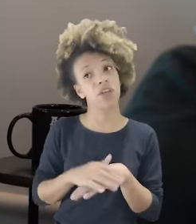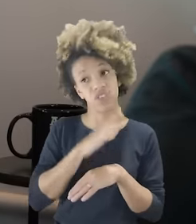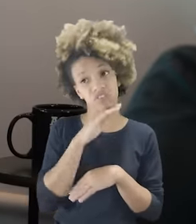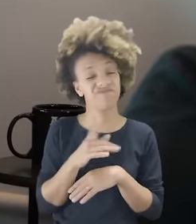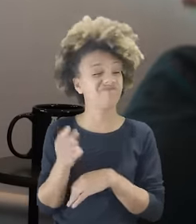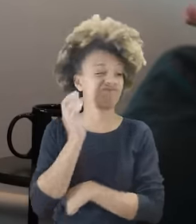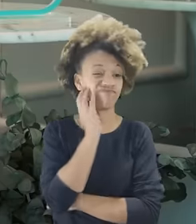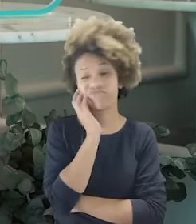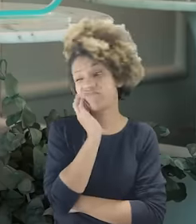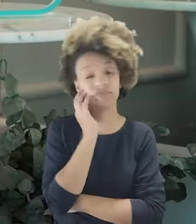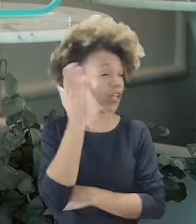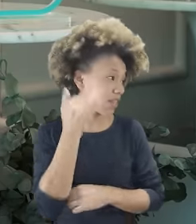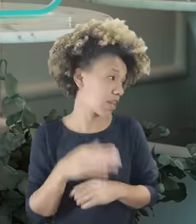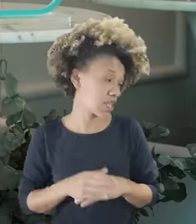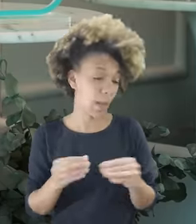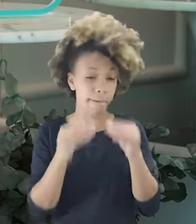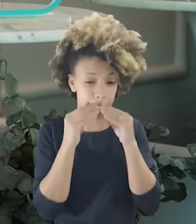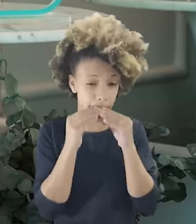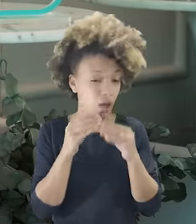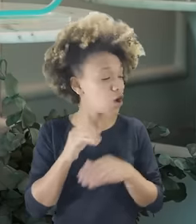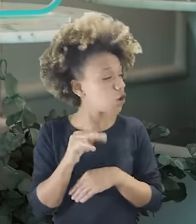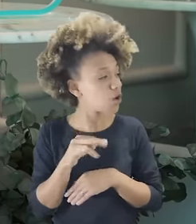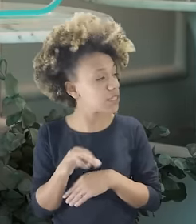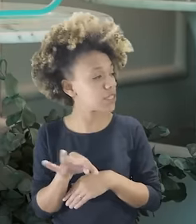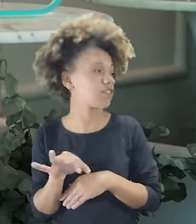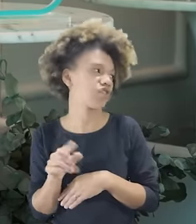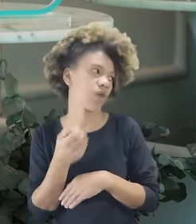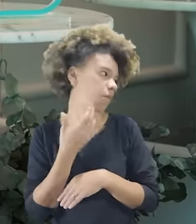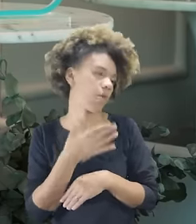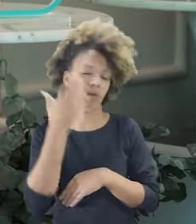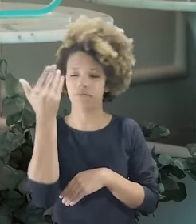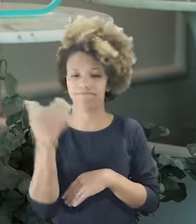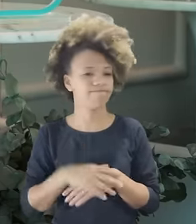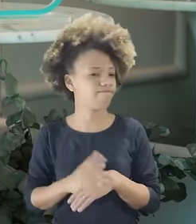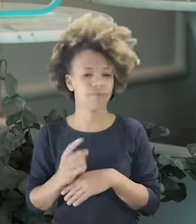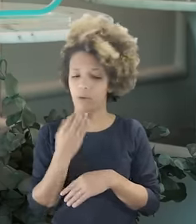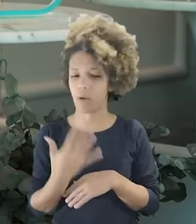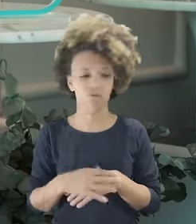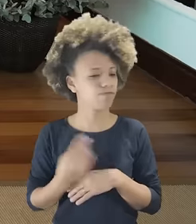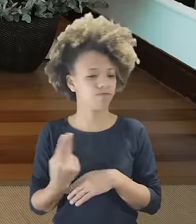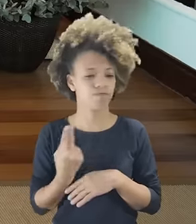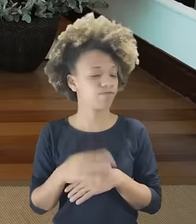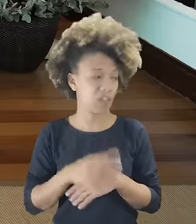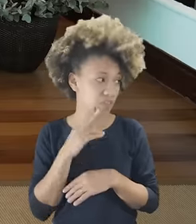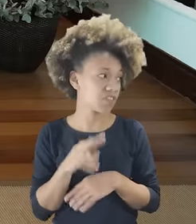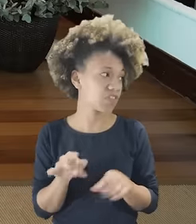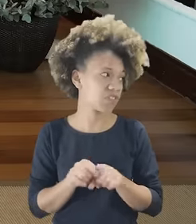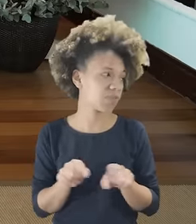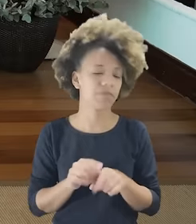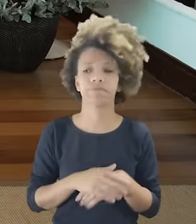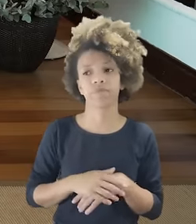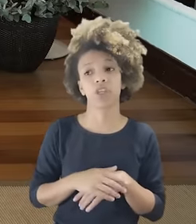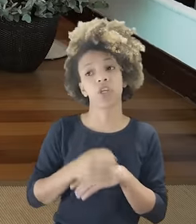de manhã já pensou artista que come sanduíche croissant ele não bom artista ele não vai ser um bom artista é o que eu vejo